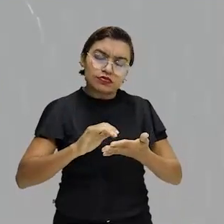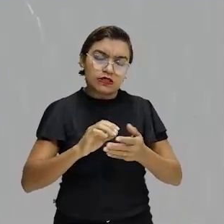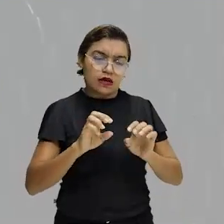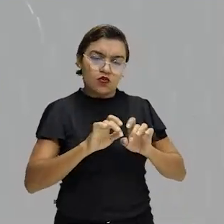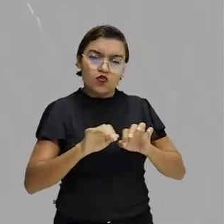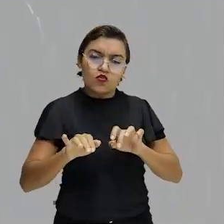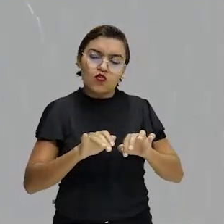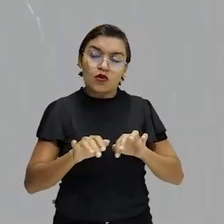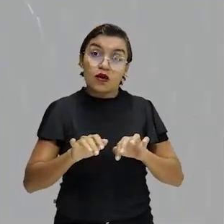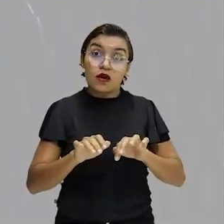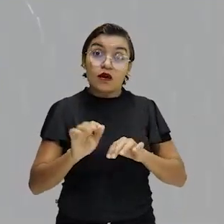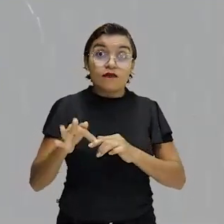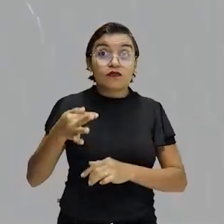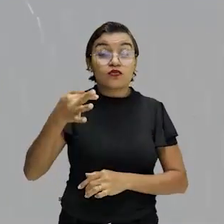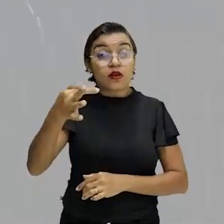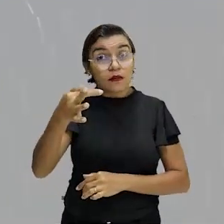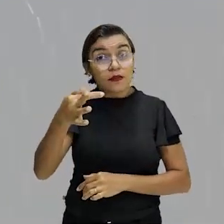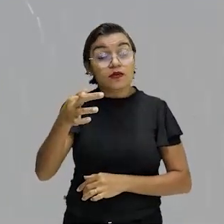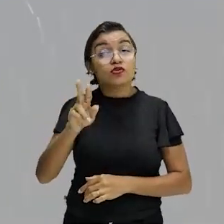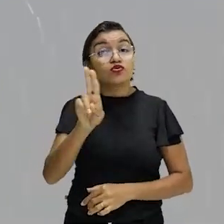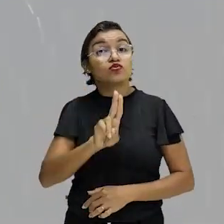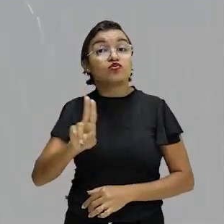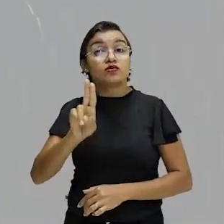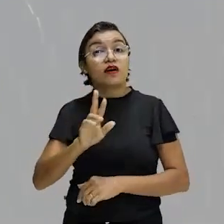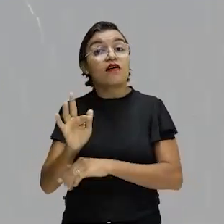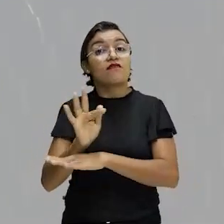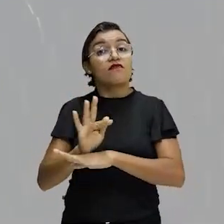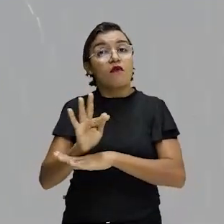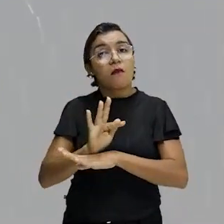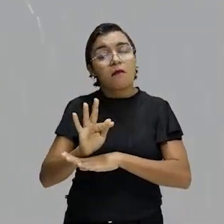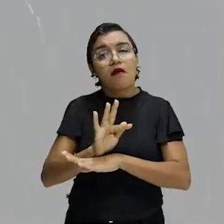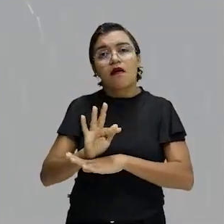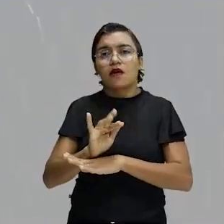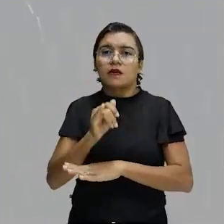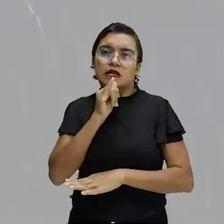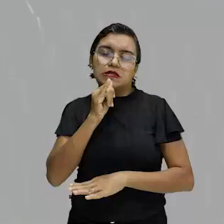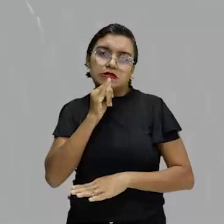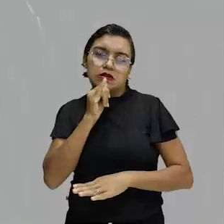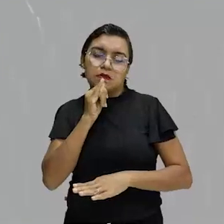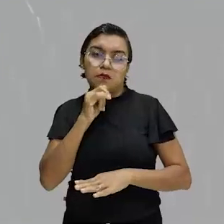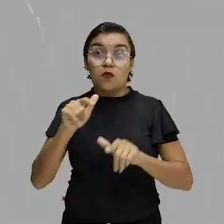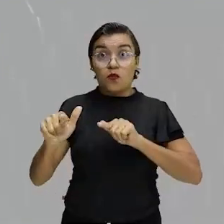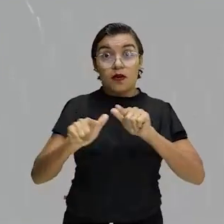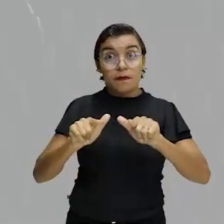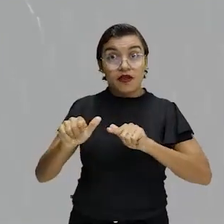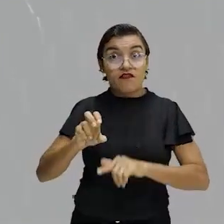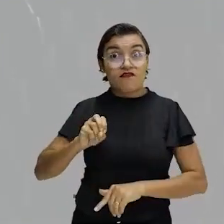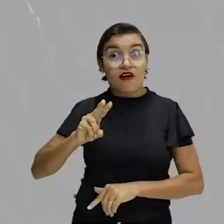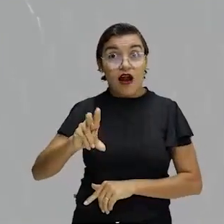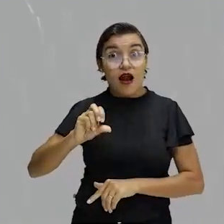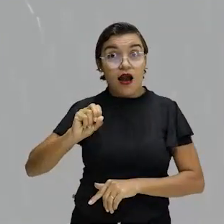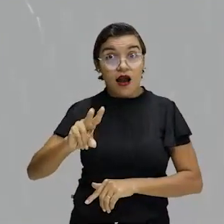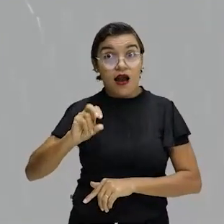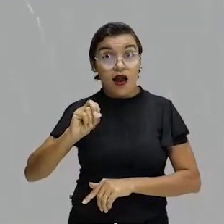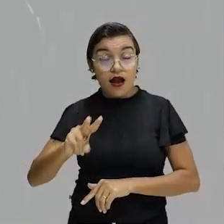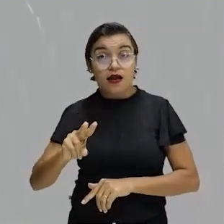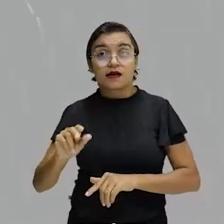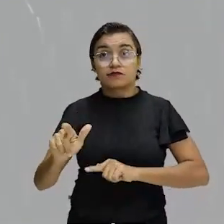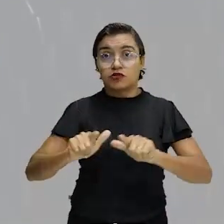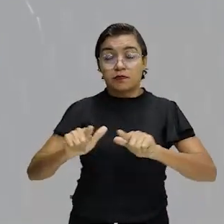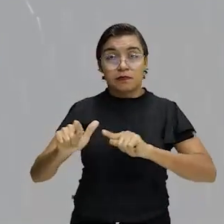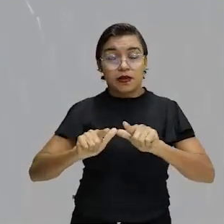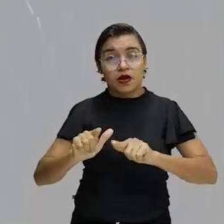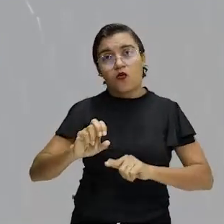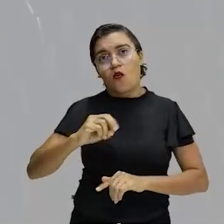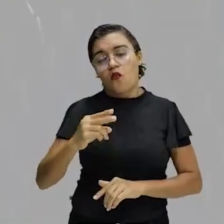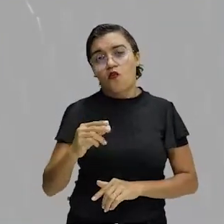utilizar esse e-mail para algo mais formal, para tentar se candidatar a uma vaga de emprego, para mandar um trabalho ao professor, ou